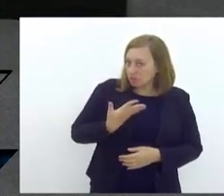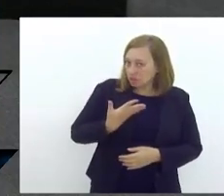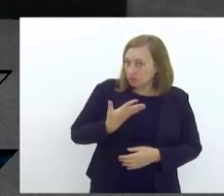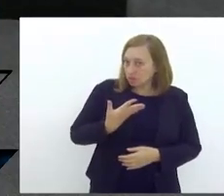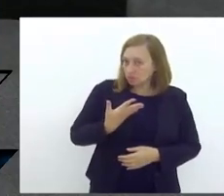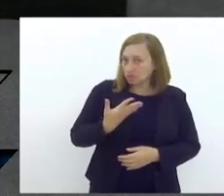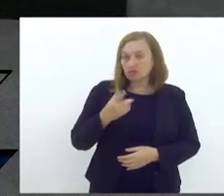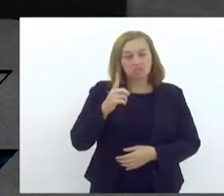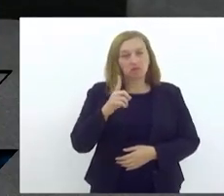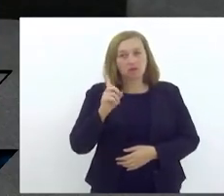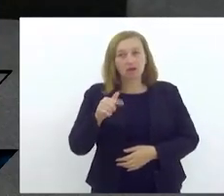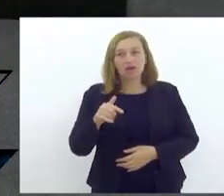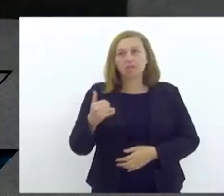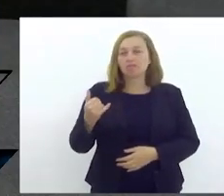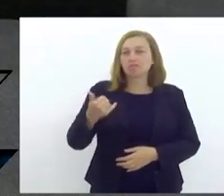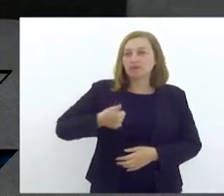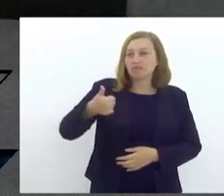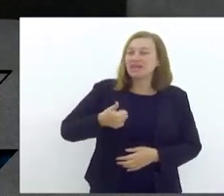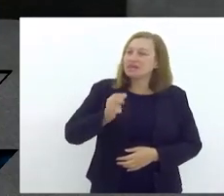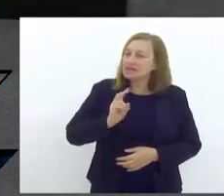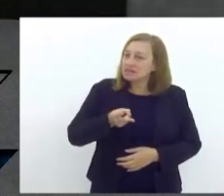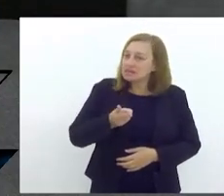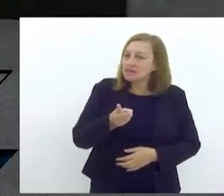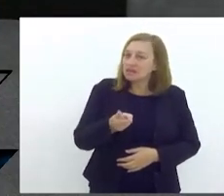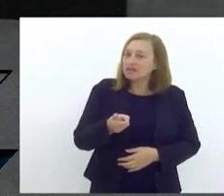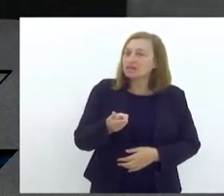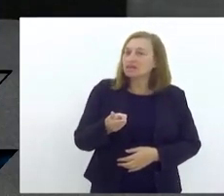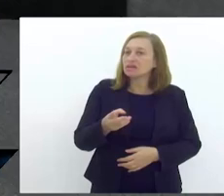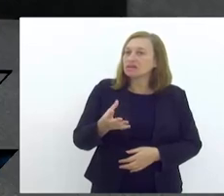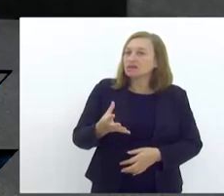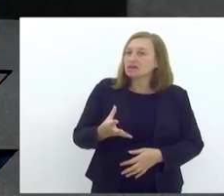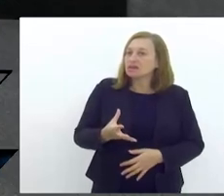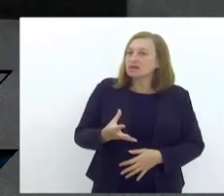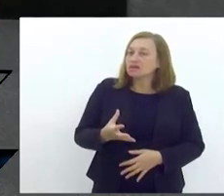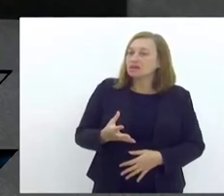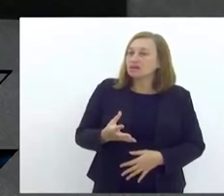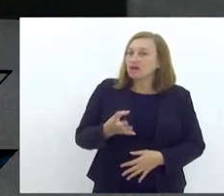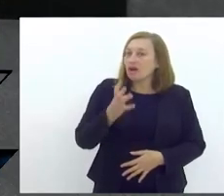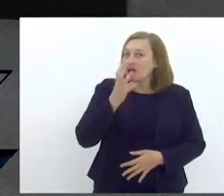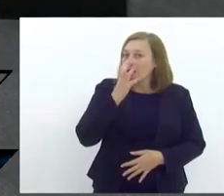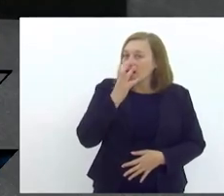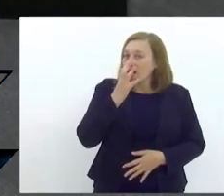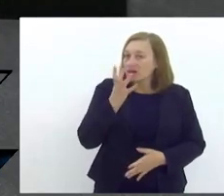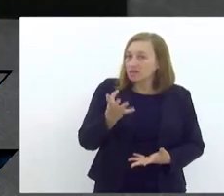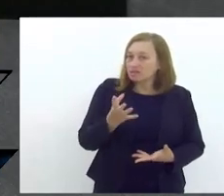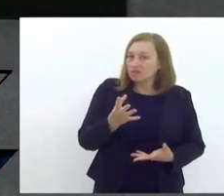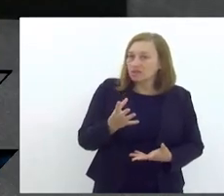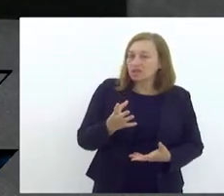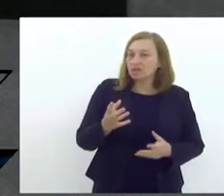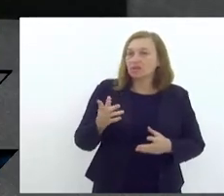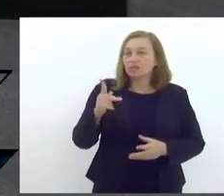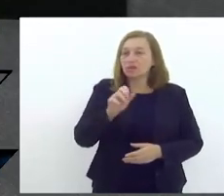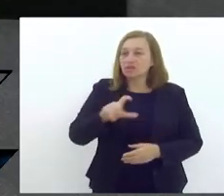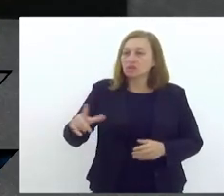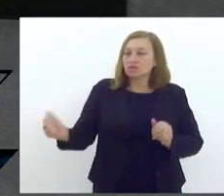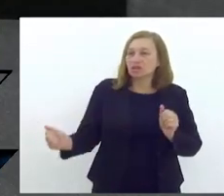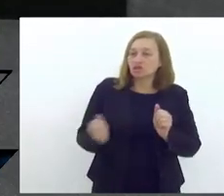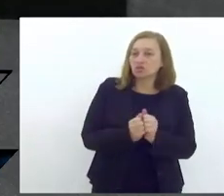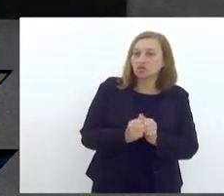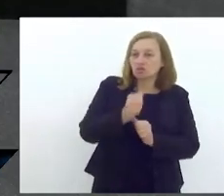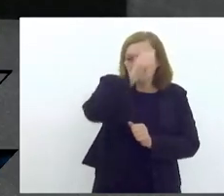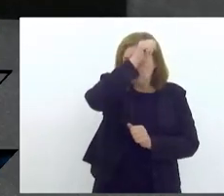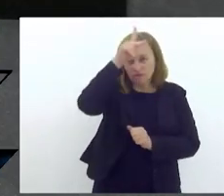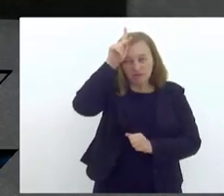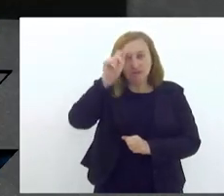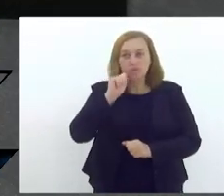não é a primeira vez ele sempre se surpreende com a posição do pessoal de não estar com Eduardo Paes nós do pessoal